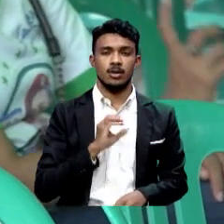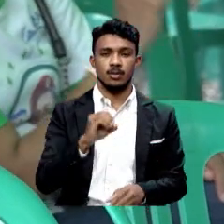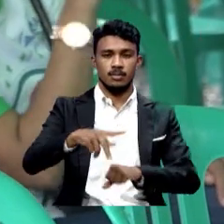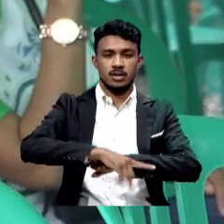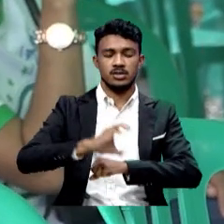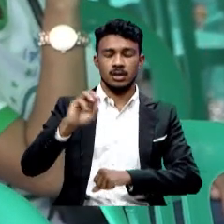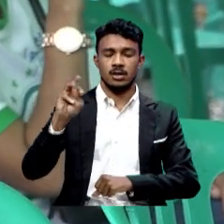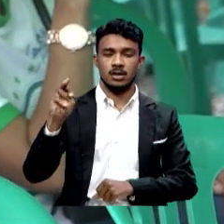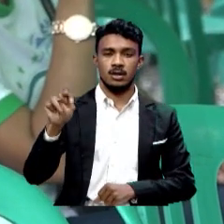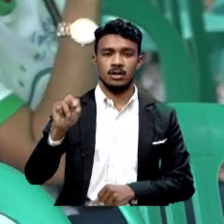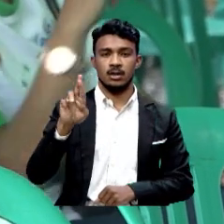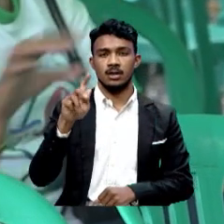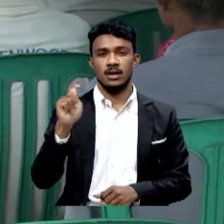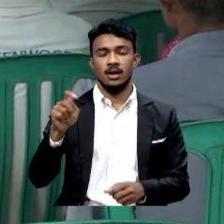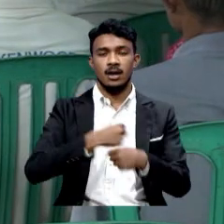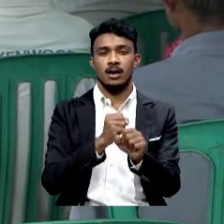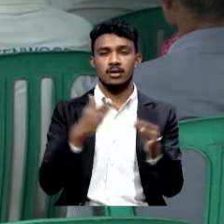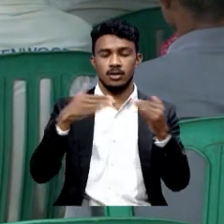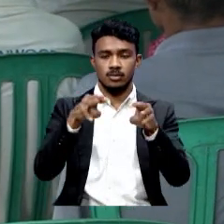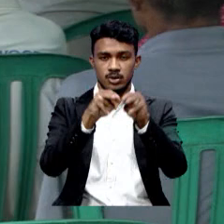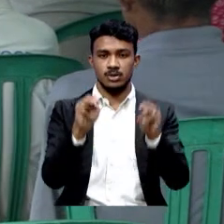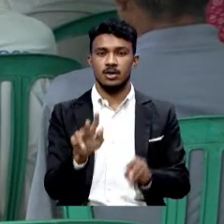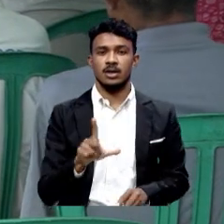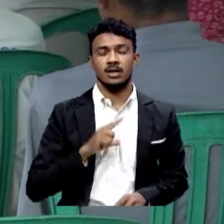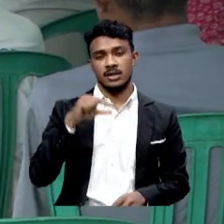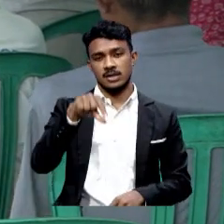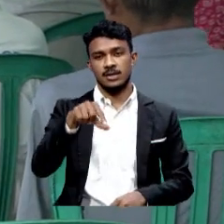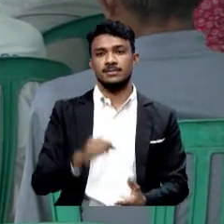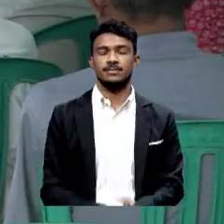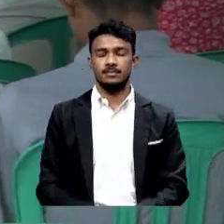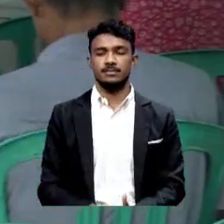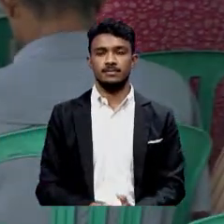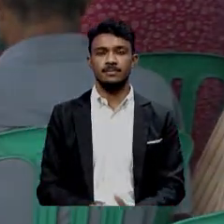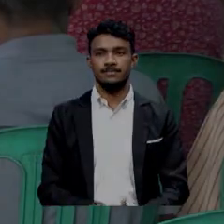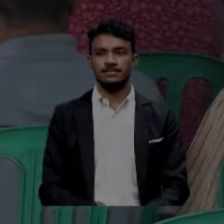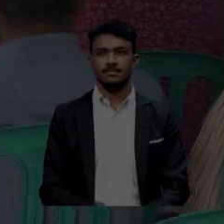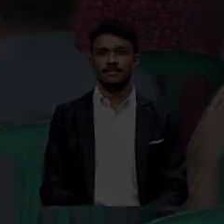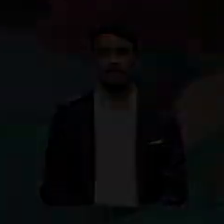continua a consolidação em município Likisam. Zimi Fernandes, GMN.